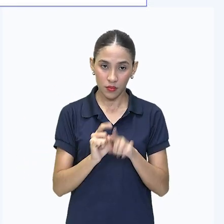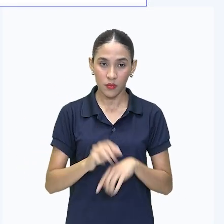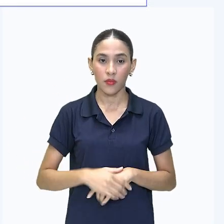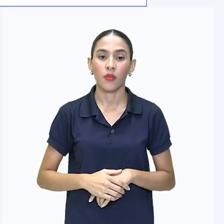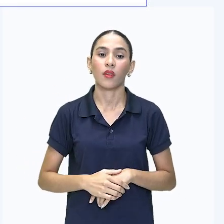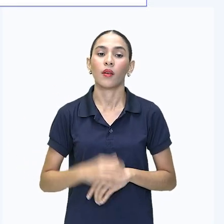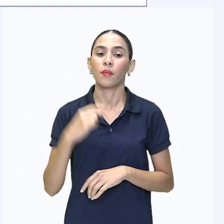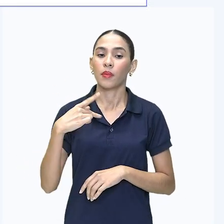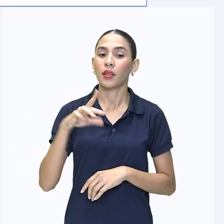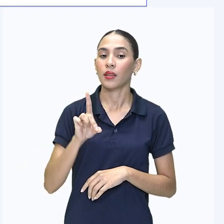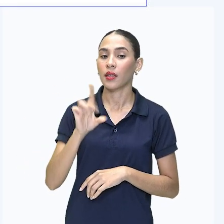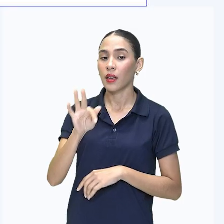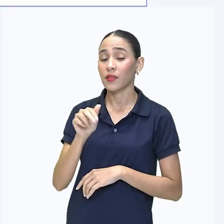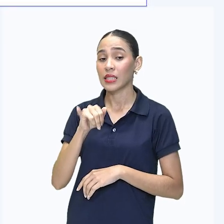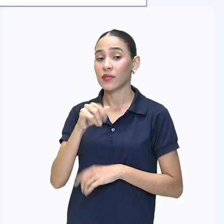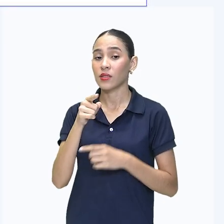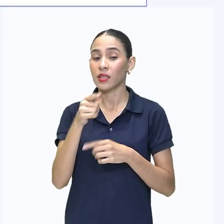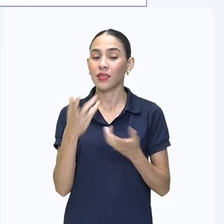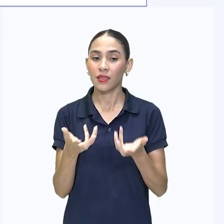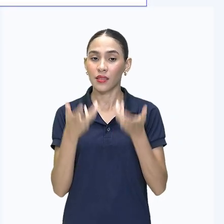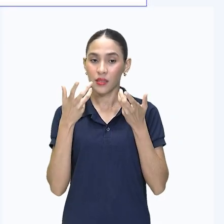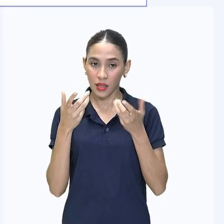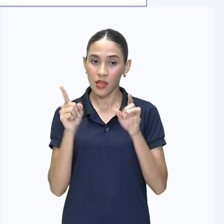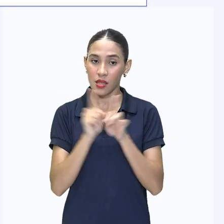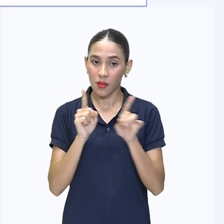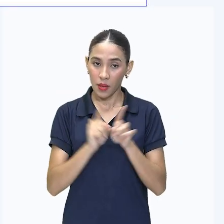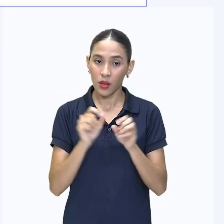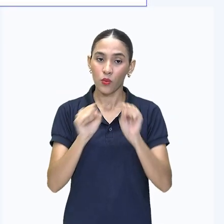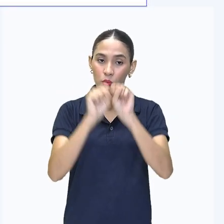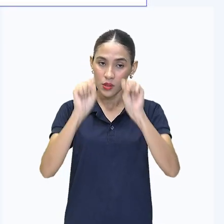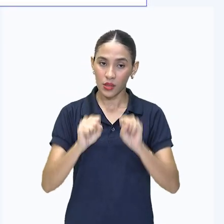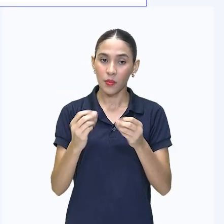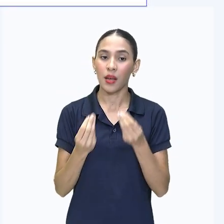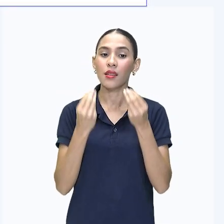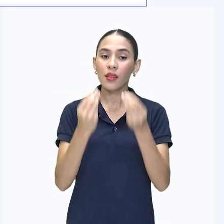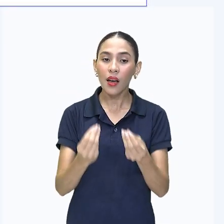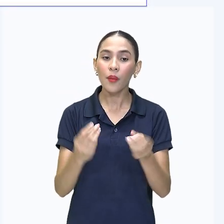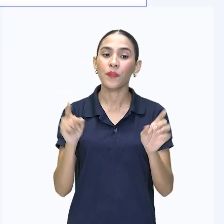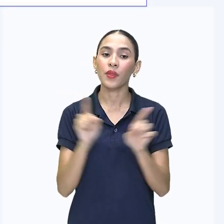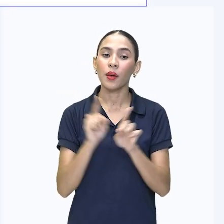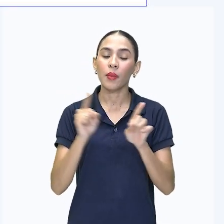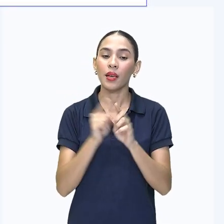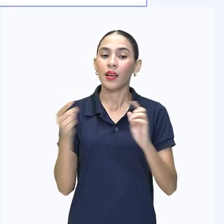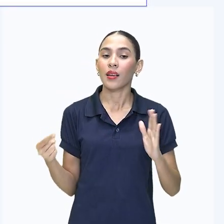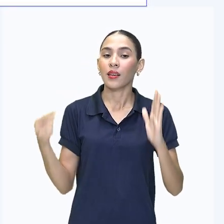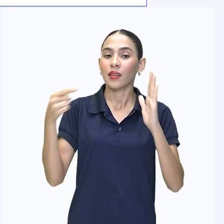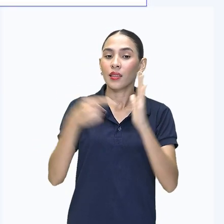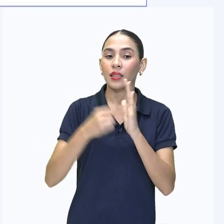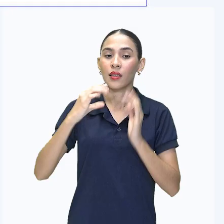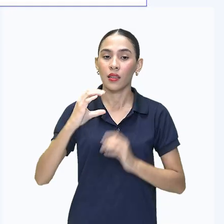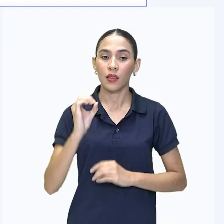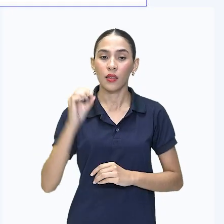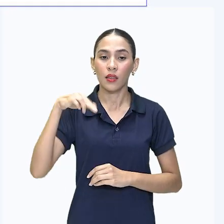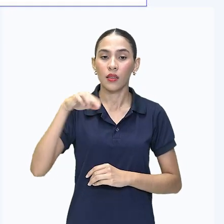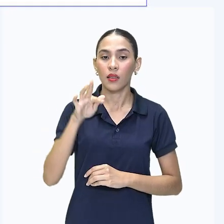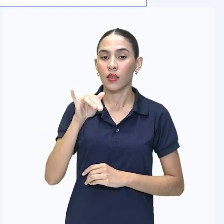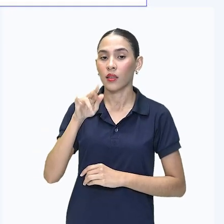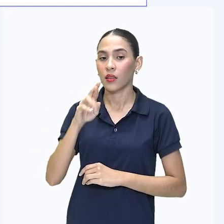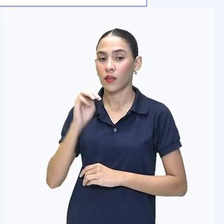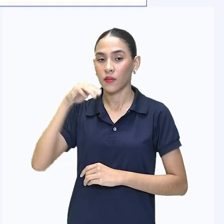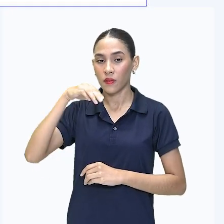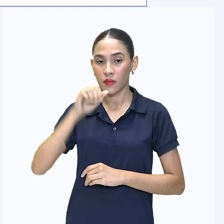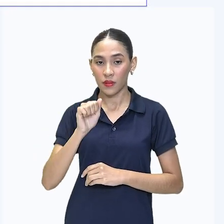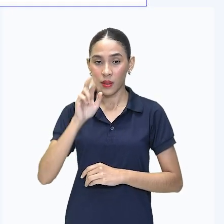alunos. Em PDF, se você quiser essa confirmação, o sistema dá também. E a gente clica em confirmar, tá?